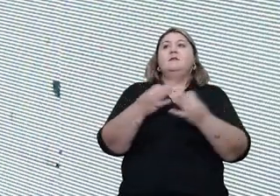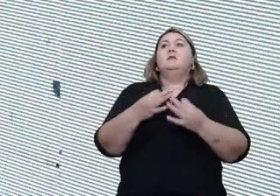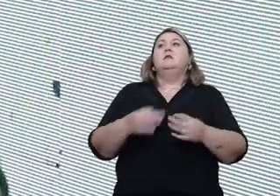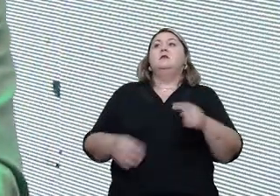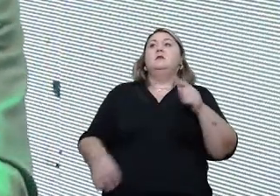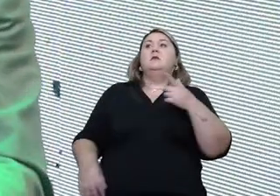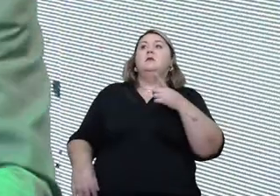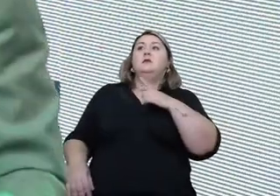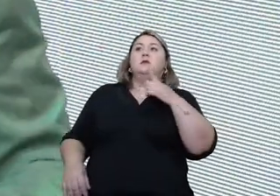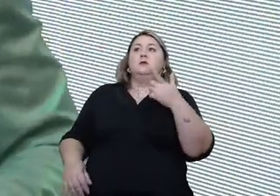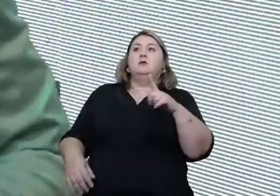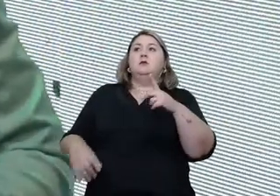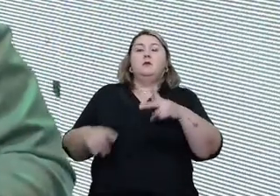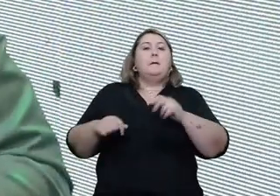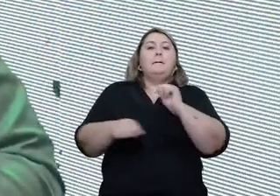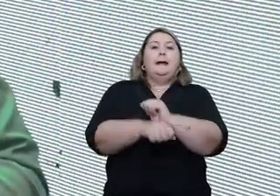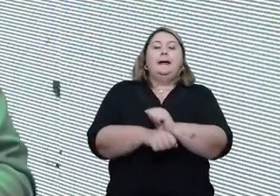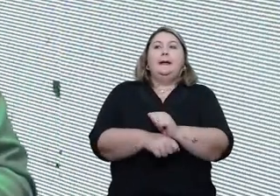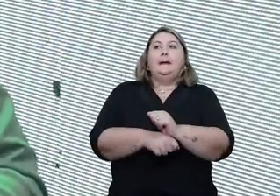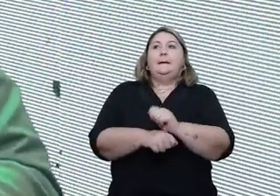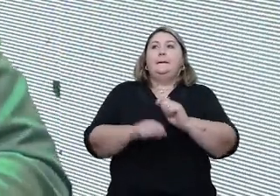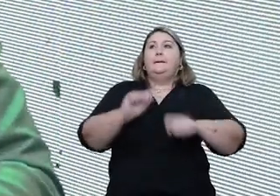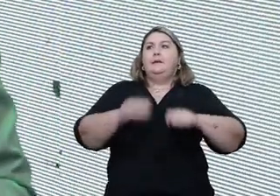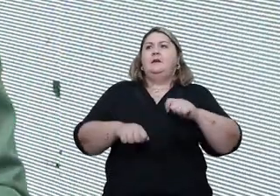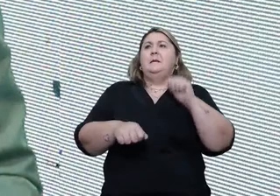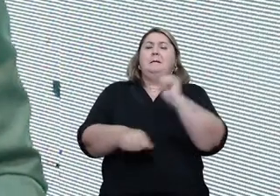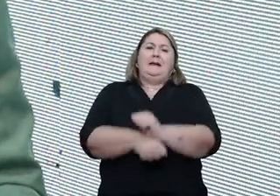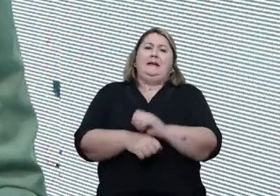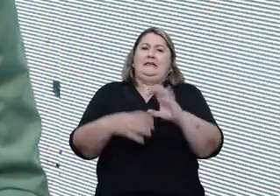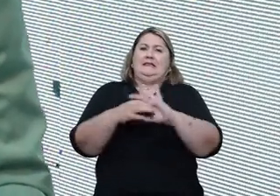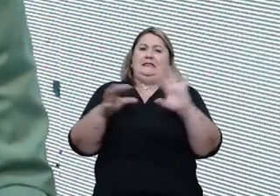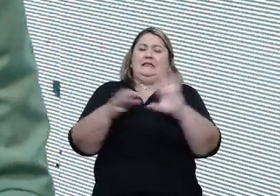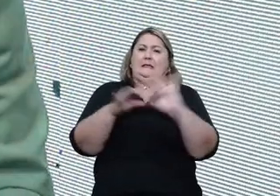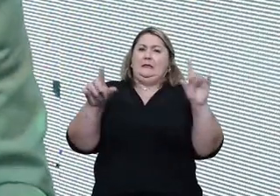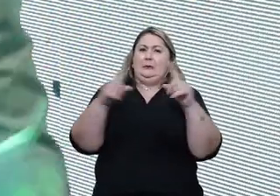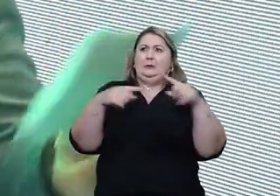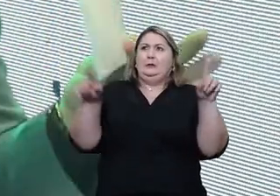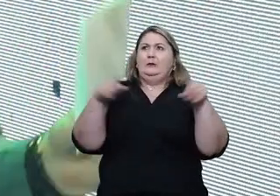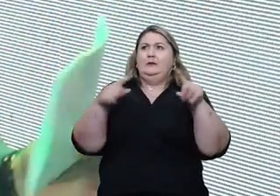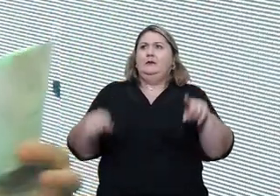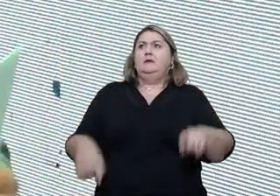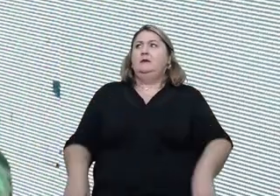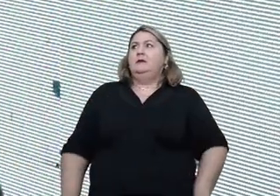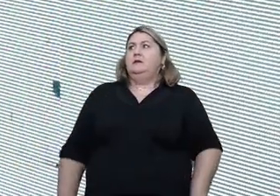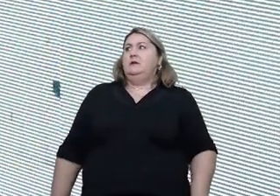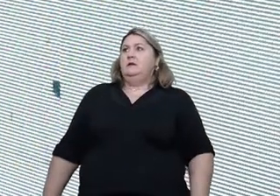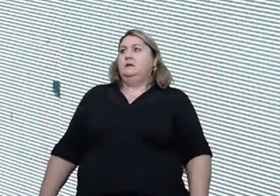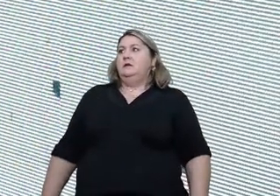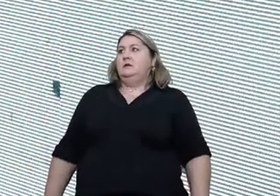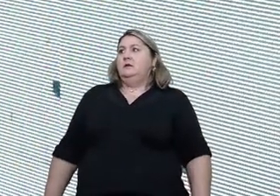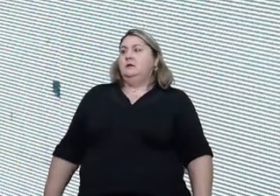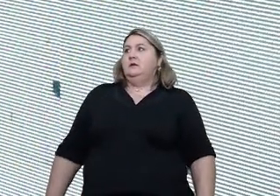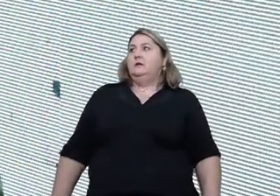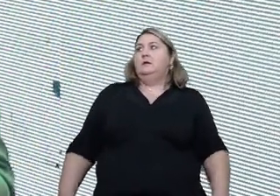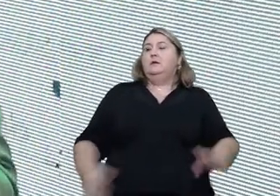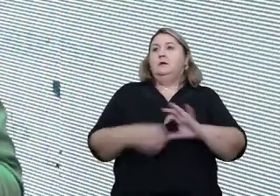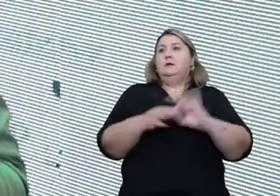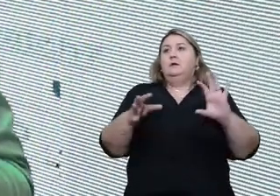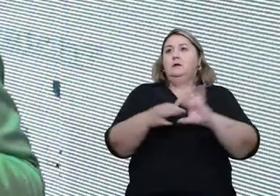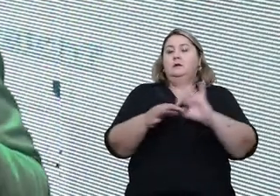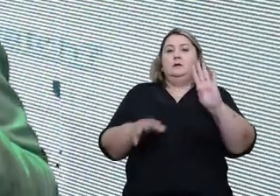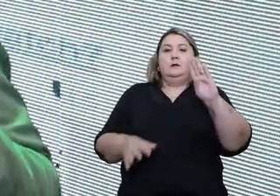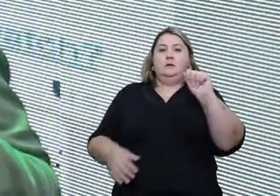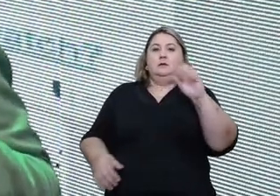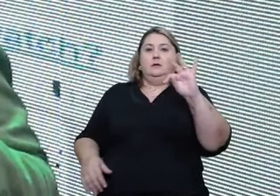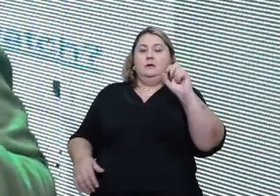isso aí. Eu não vou mais interromper a banda, né? A galera falou assim: Ângelo, agora deixa rolar esse som aí que tá muito bom. Eu vou deixar rolar. E a galera tá